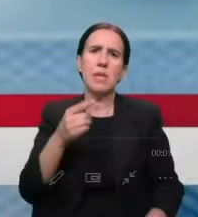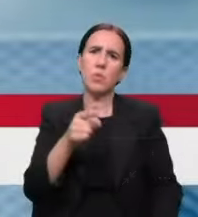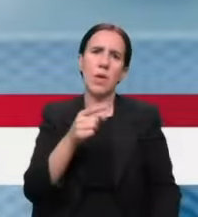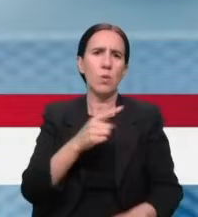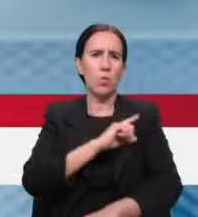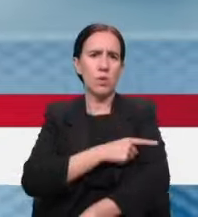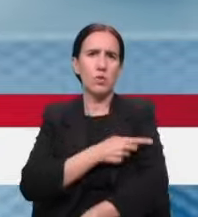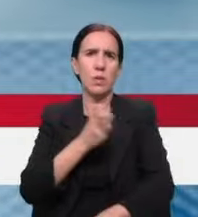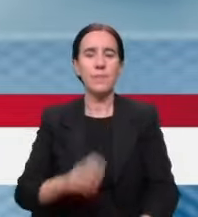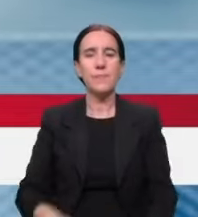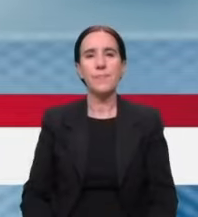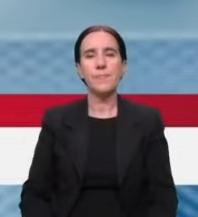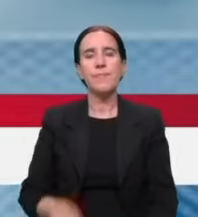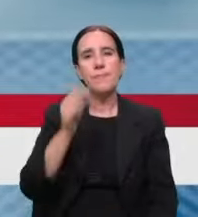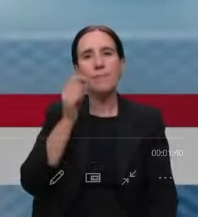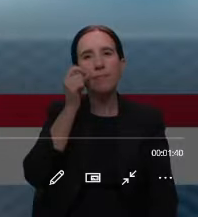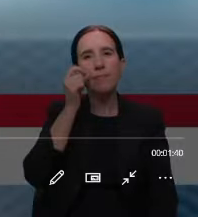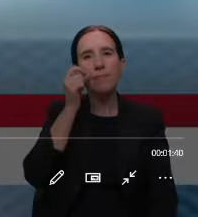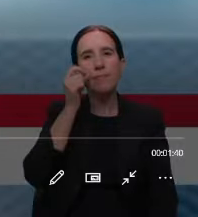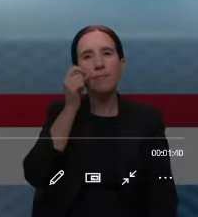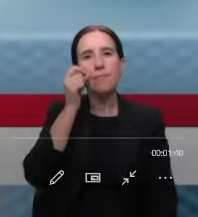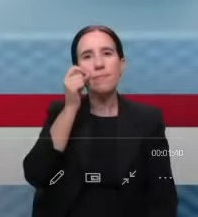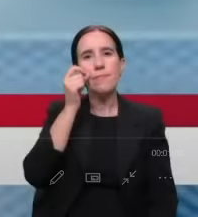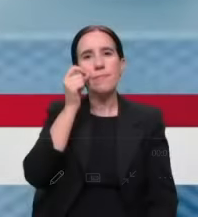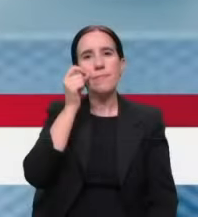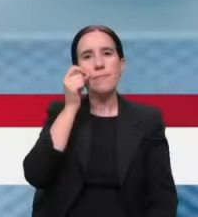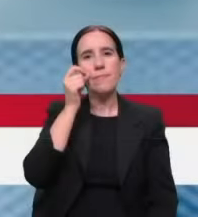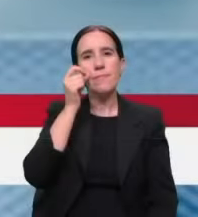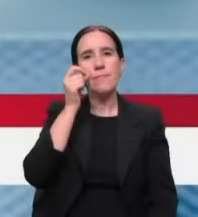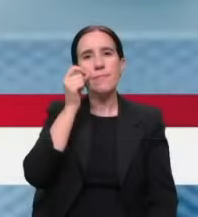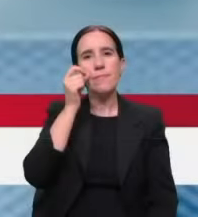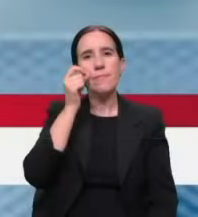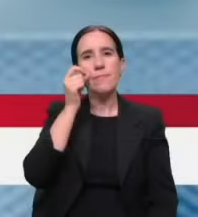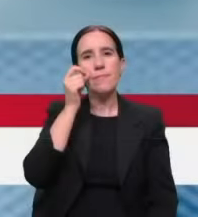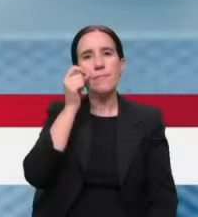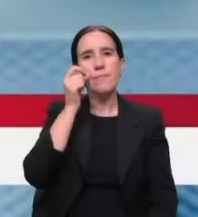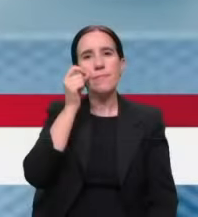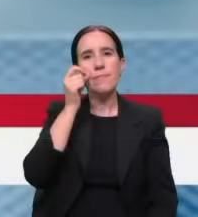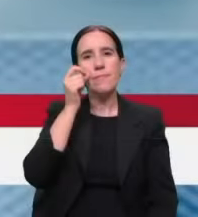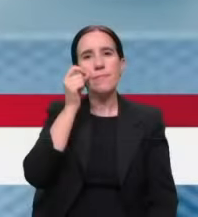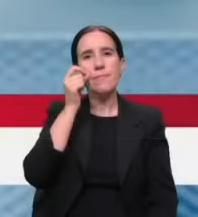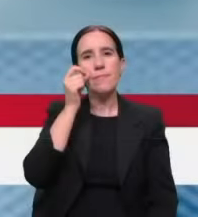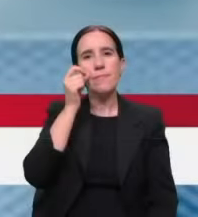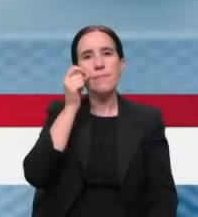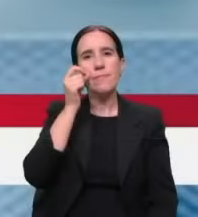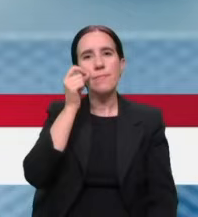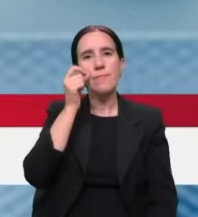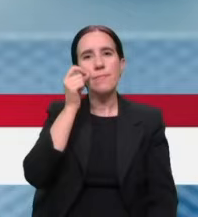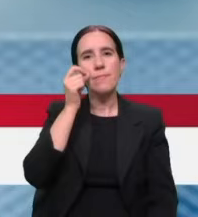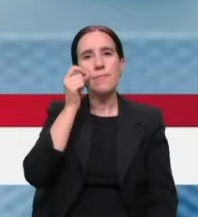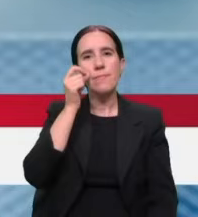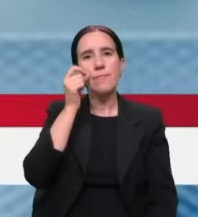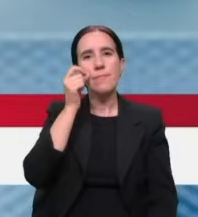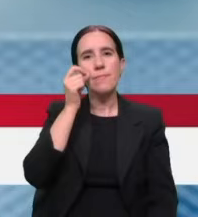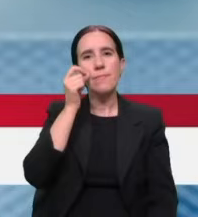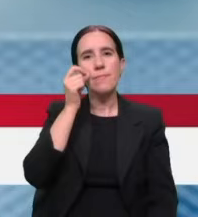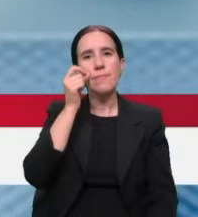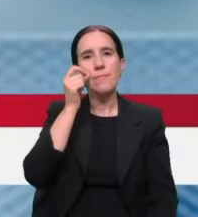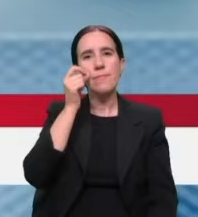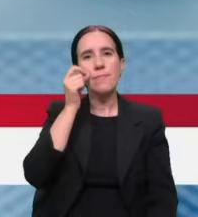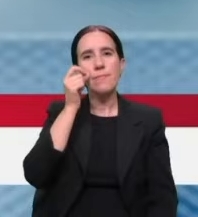nos antípodas desta visão, diria. Só um à parte. Eu depois coloquei aqui só mais um excerto do representante do